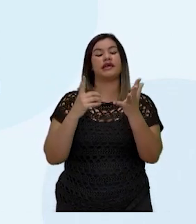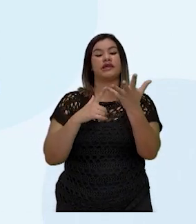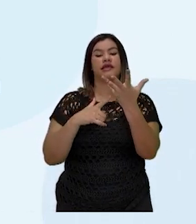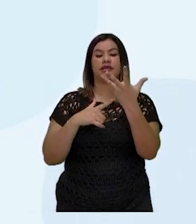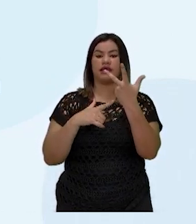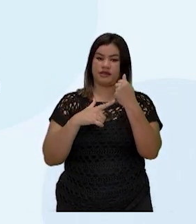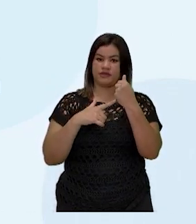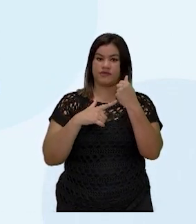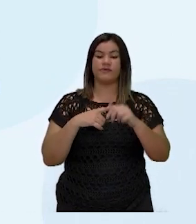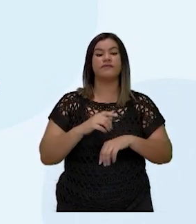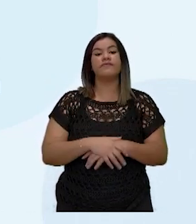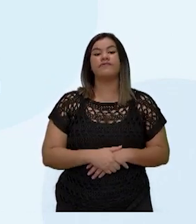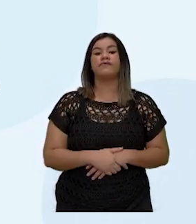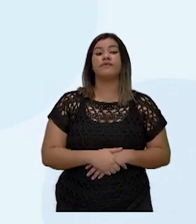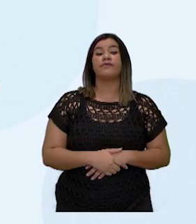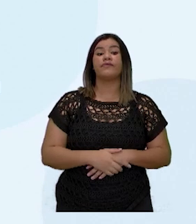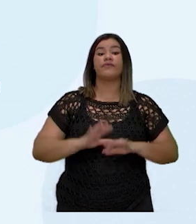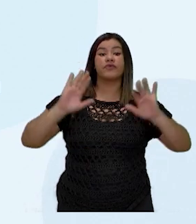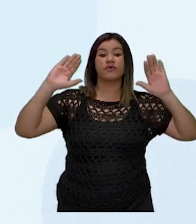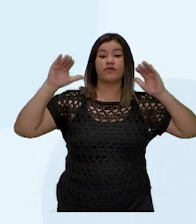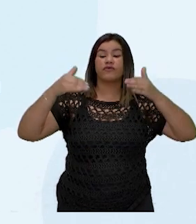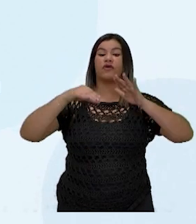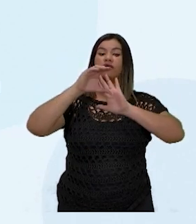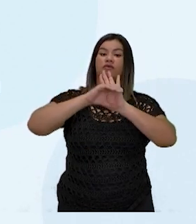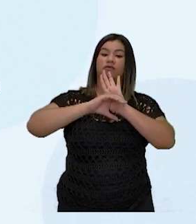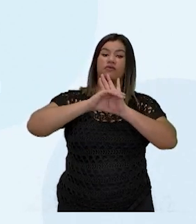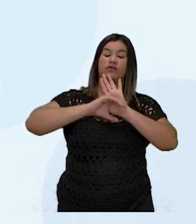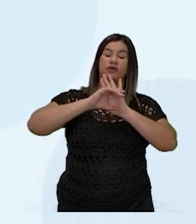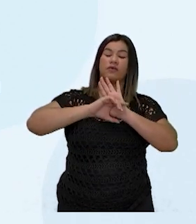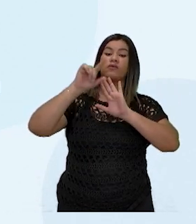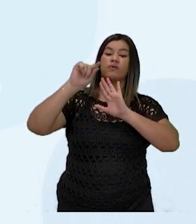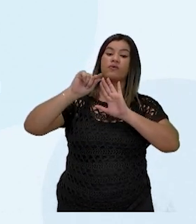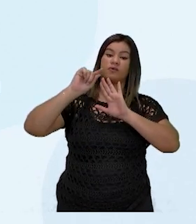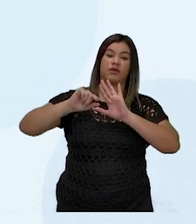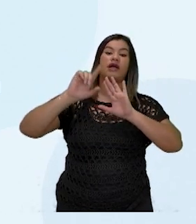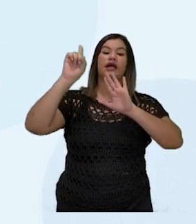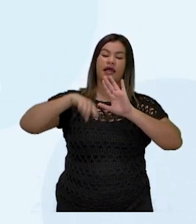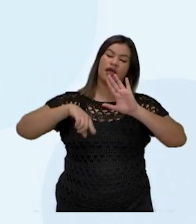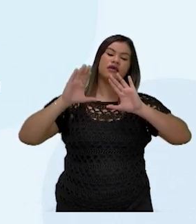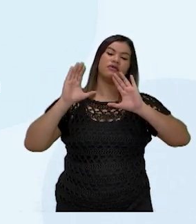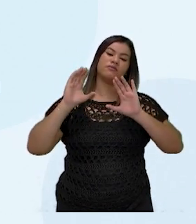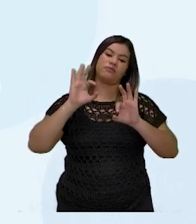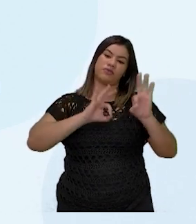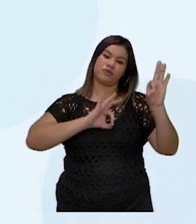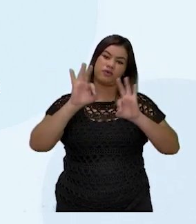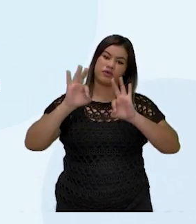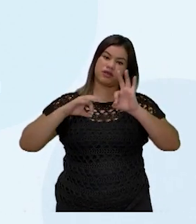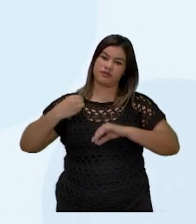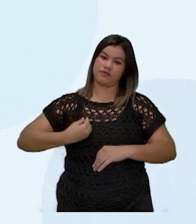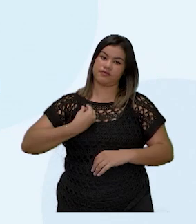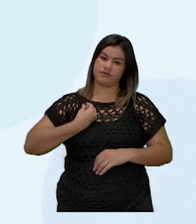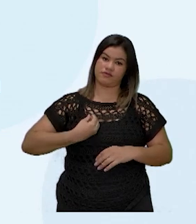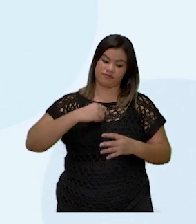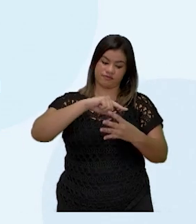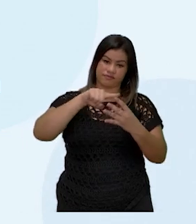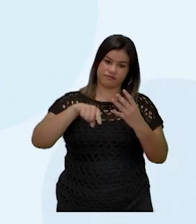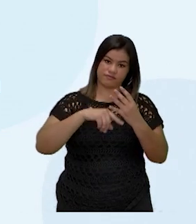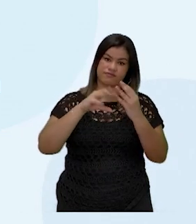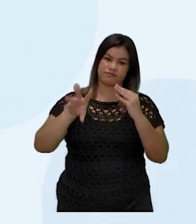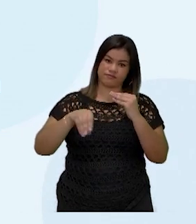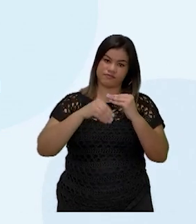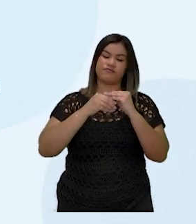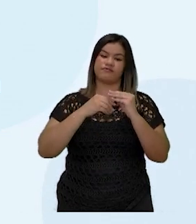financeira, taxas e o trabalho com planilhas e simuladores de cálculo. Conexão empreendedora,